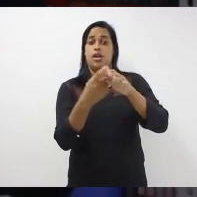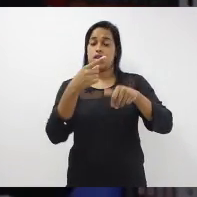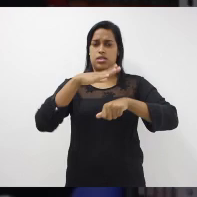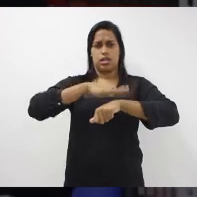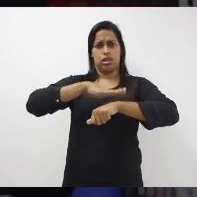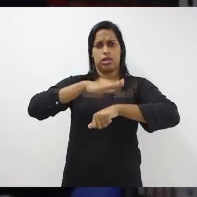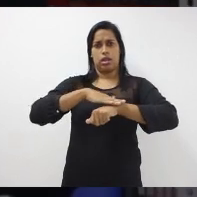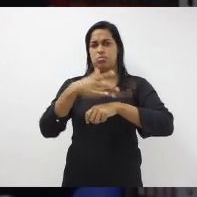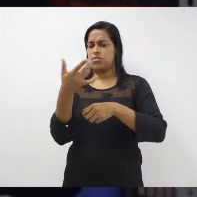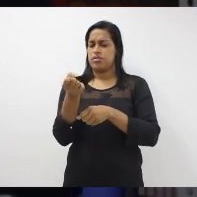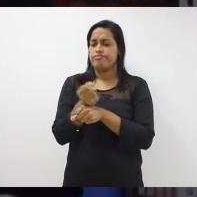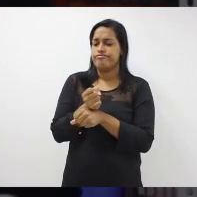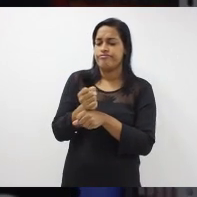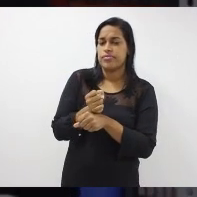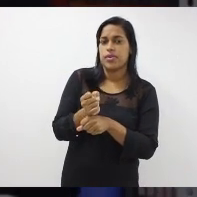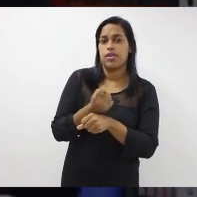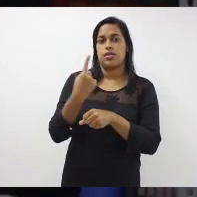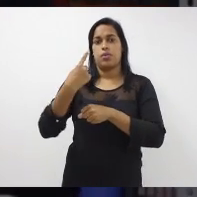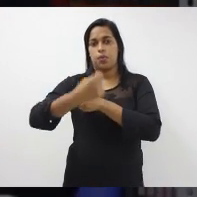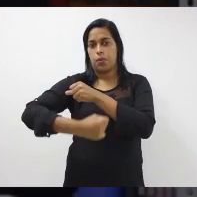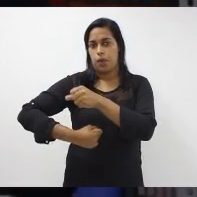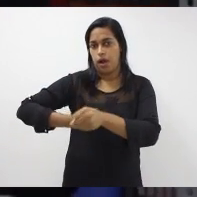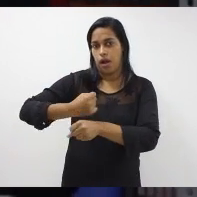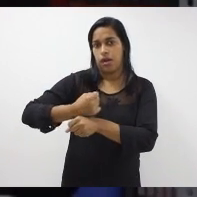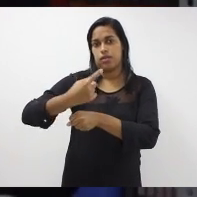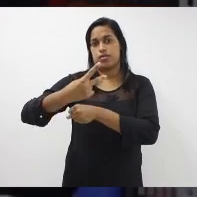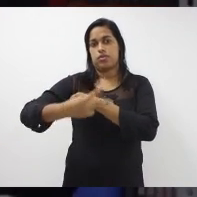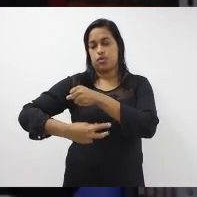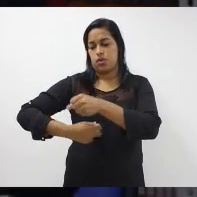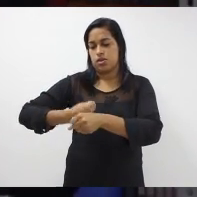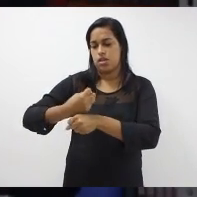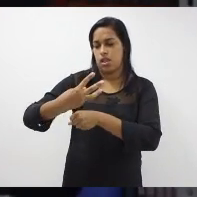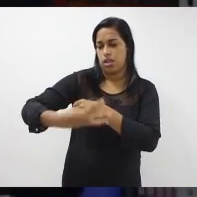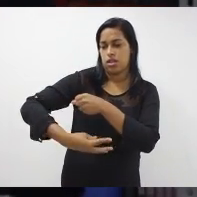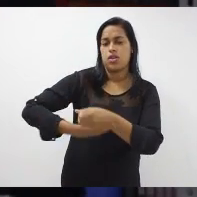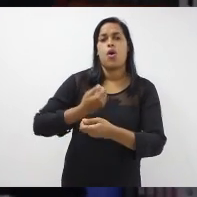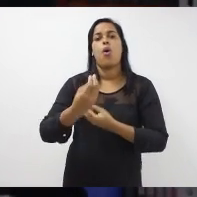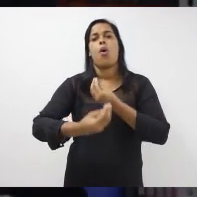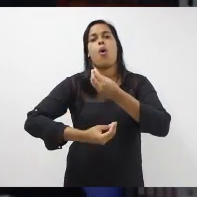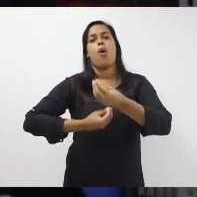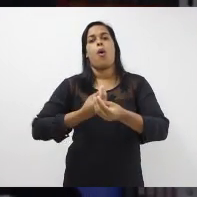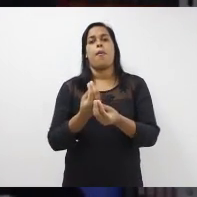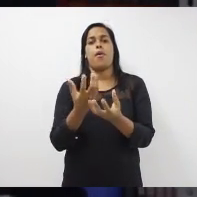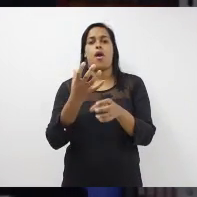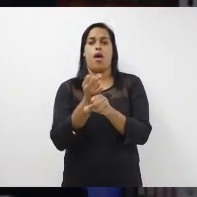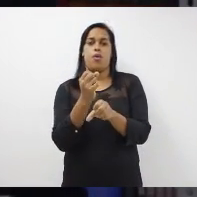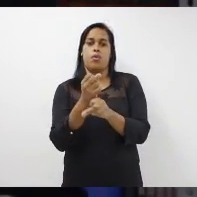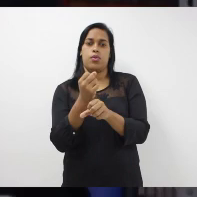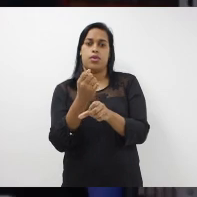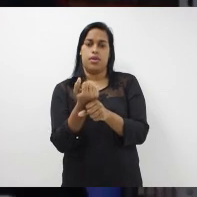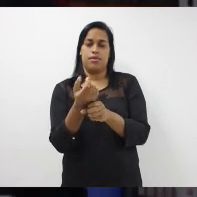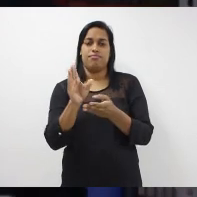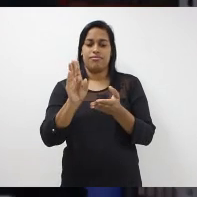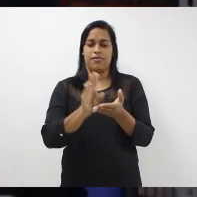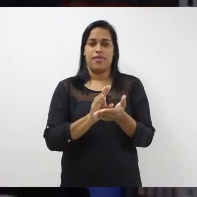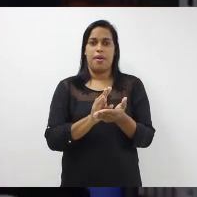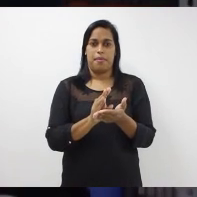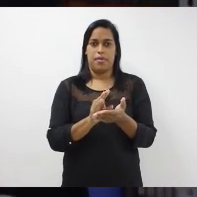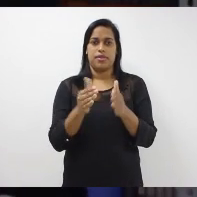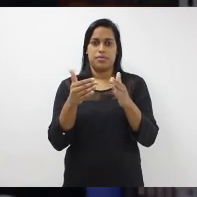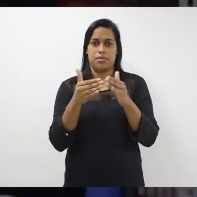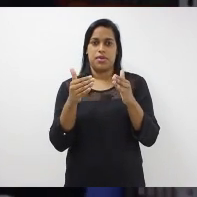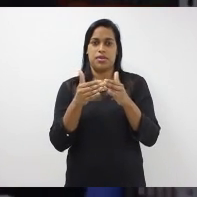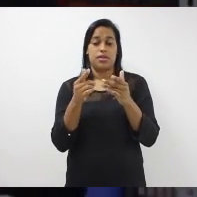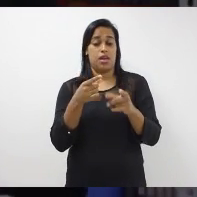geralmente é visto em ano, ou seja, anualmente, qual é o custo total de fazer esses pedidos. A partir daí, dessa multiplicação,